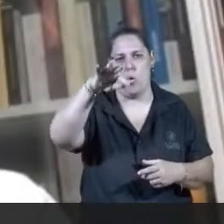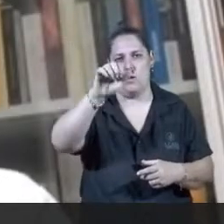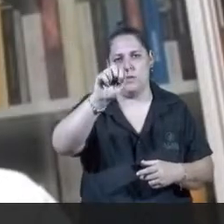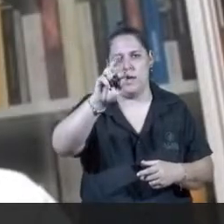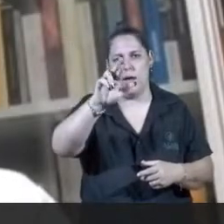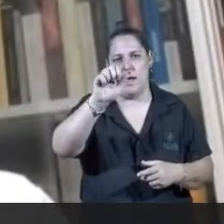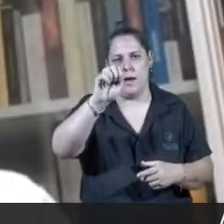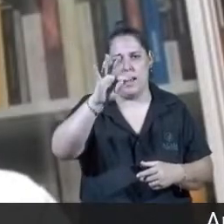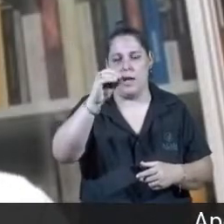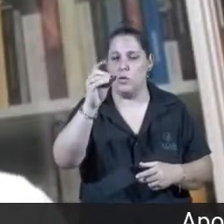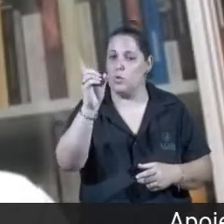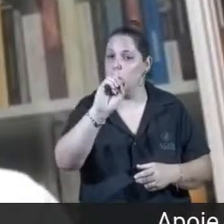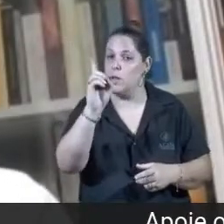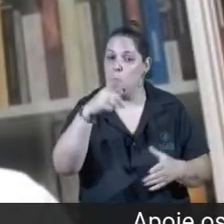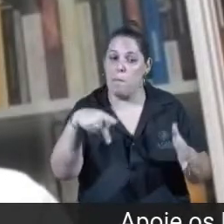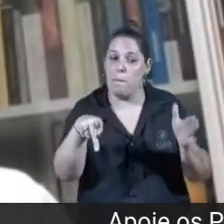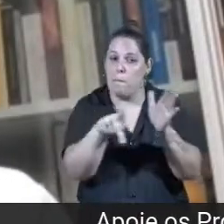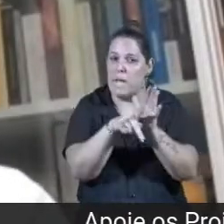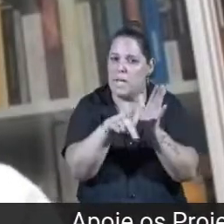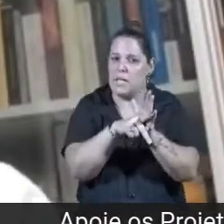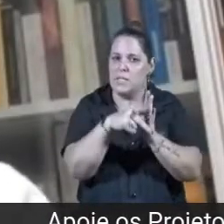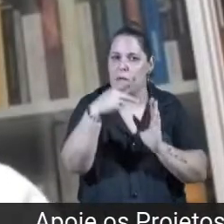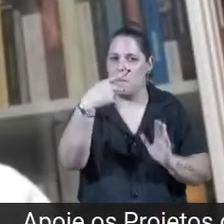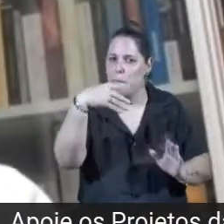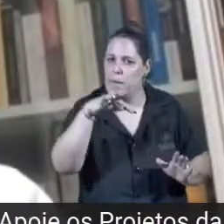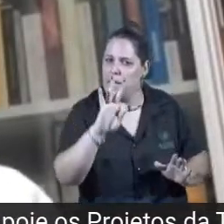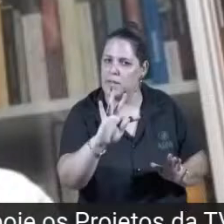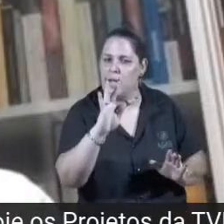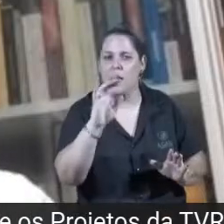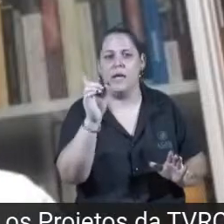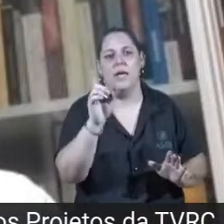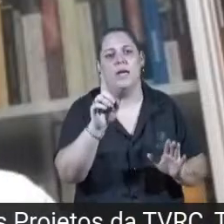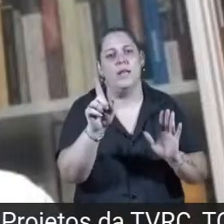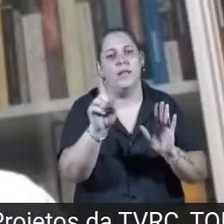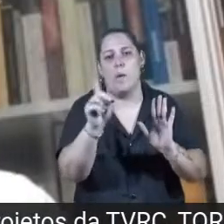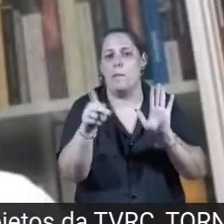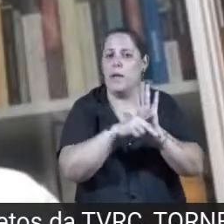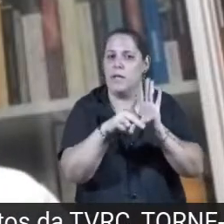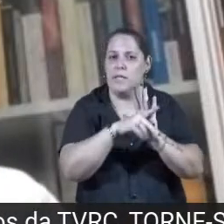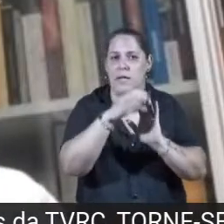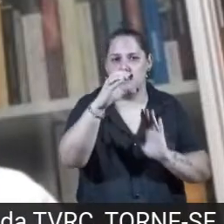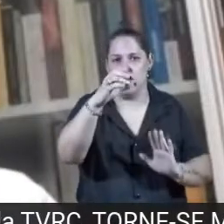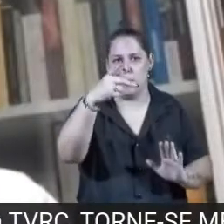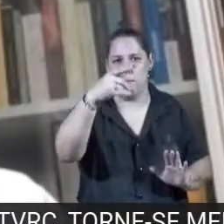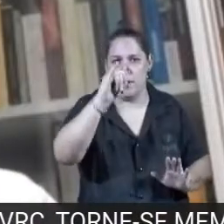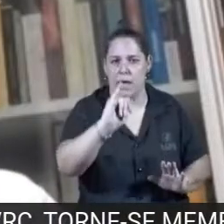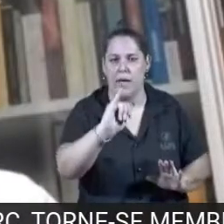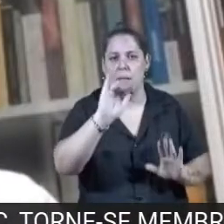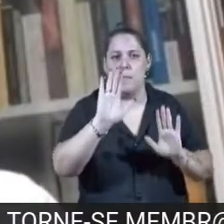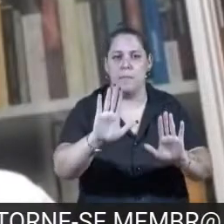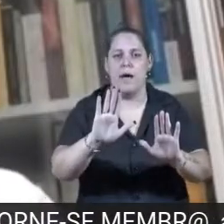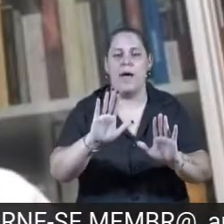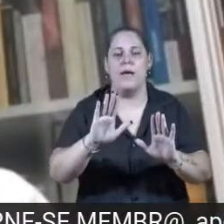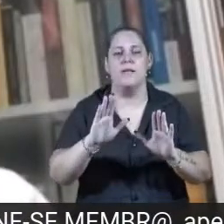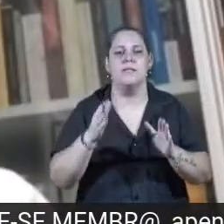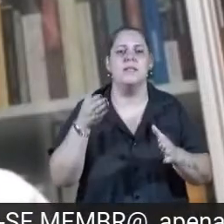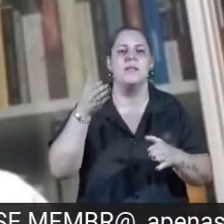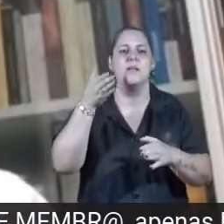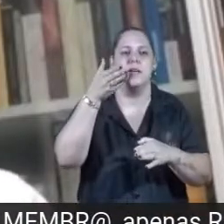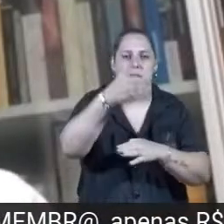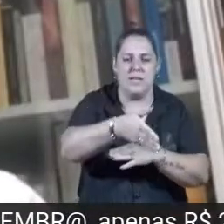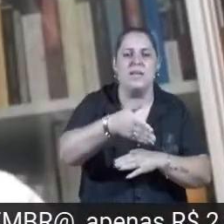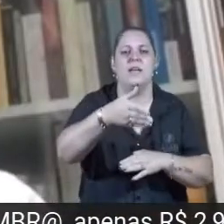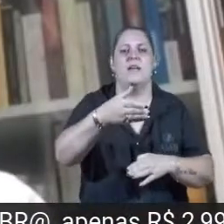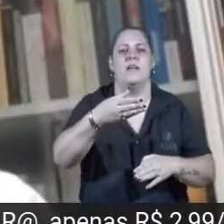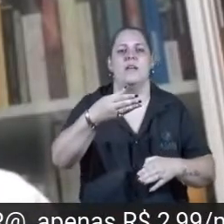sequer integrante da CPI, nem mesmo suplente, mas foi um dos parlamentares que mais